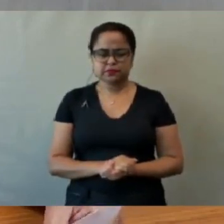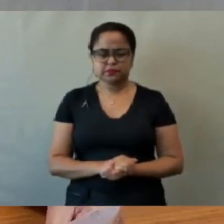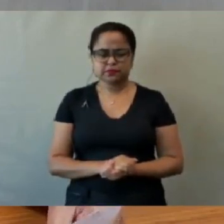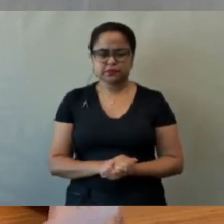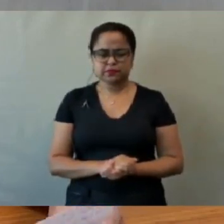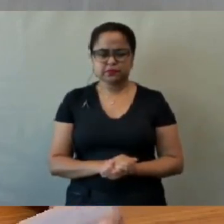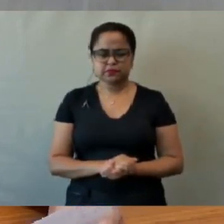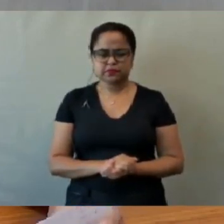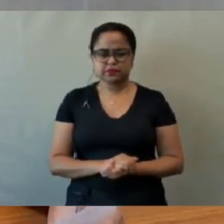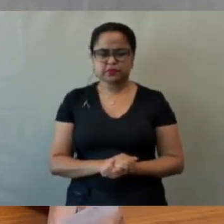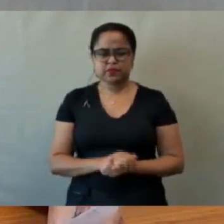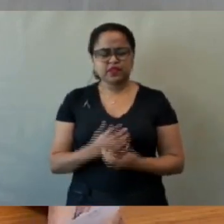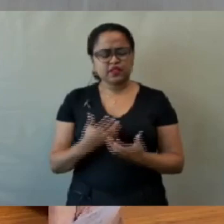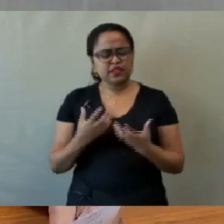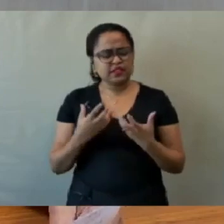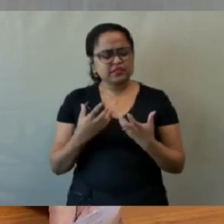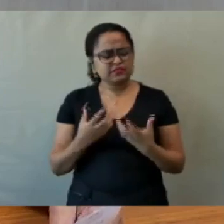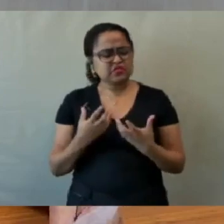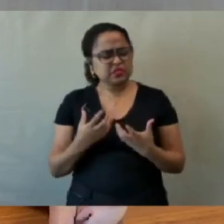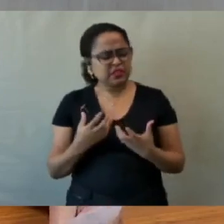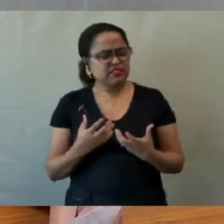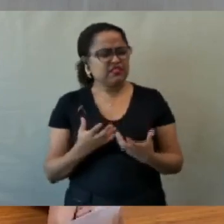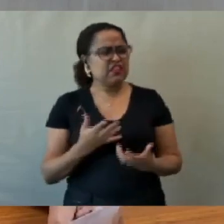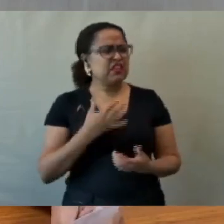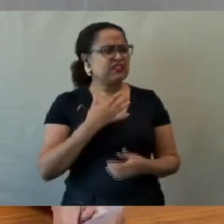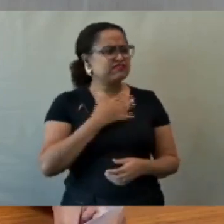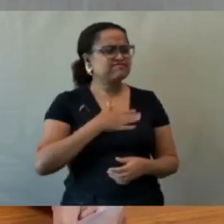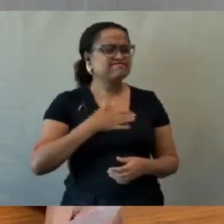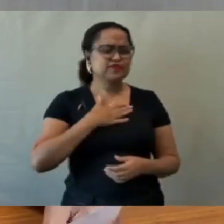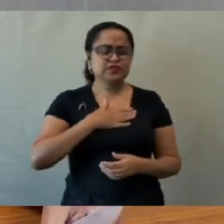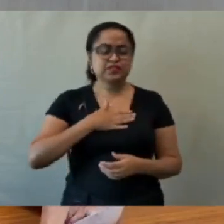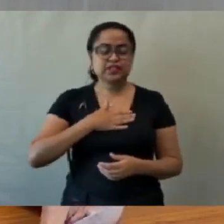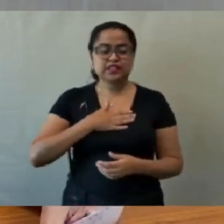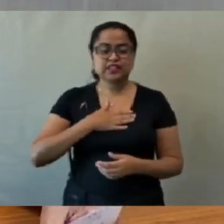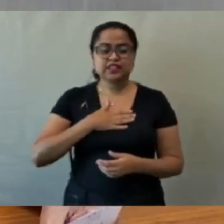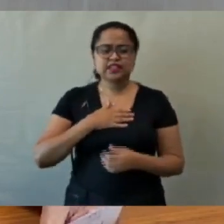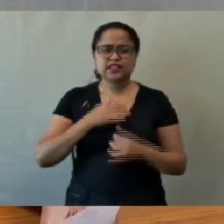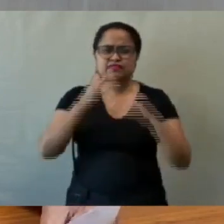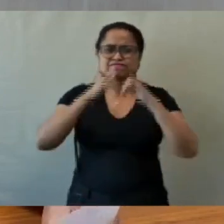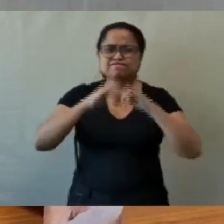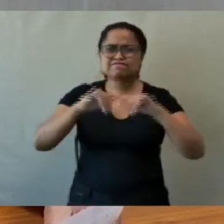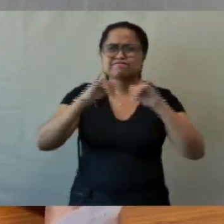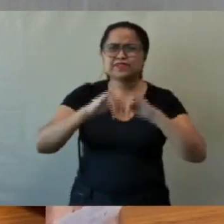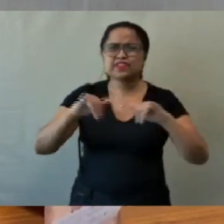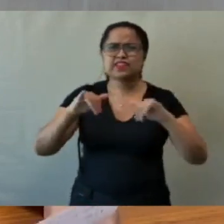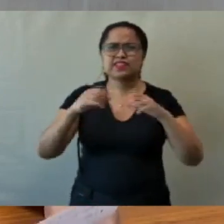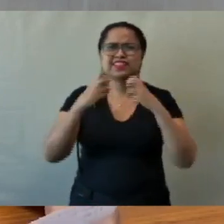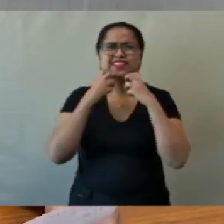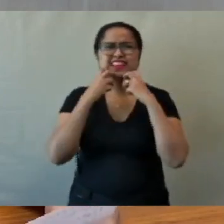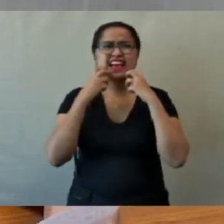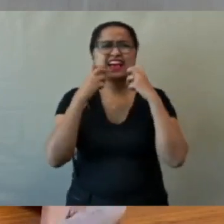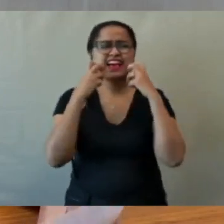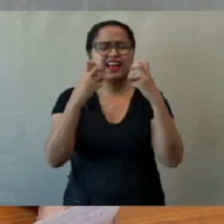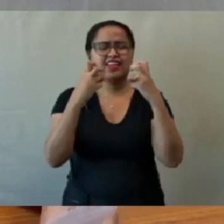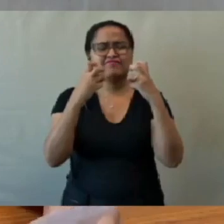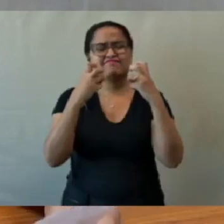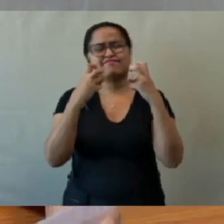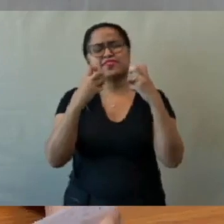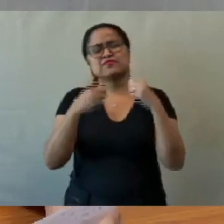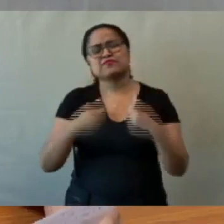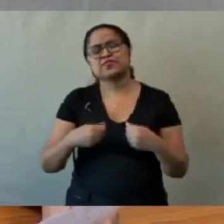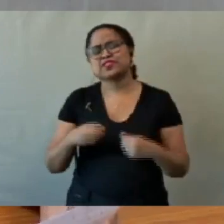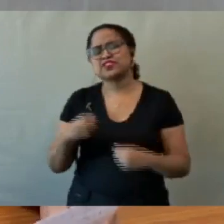E queremos, gostaria de dizer a vocês, né, que a gente grita por